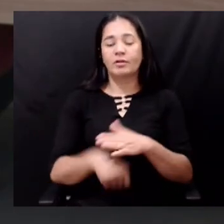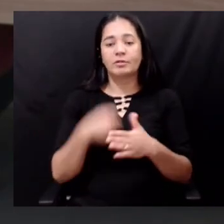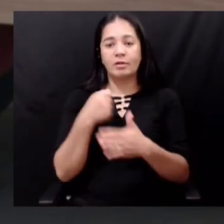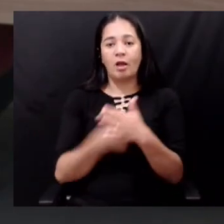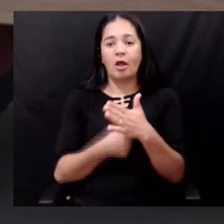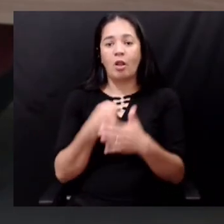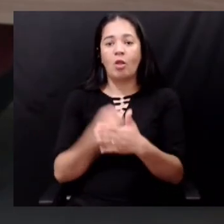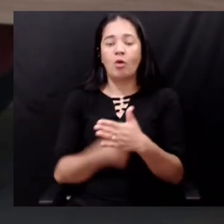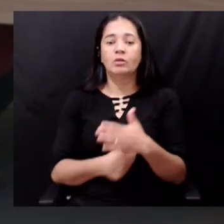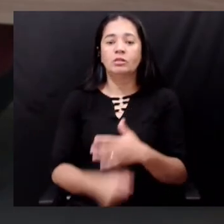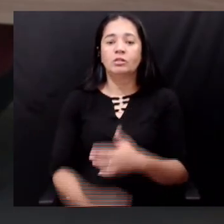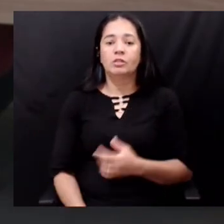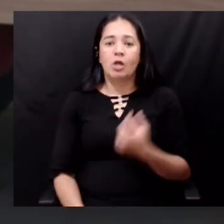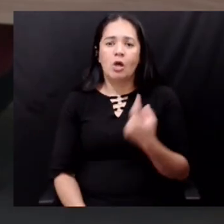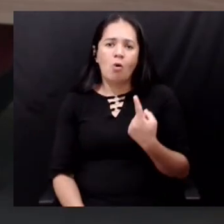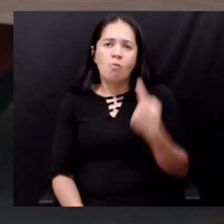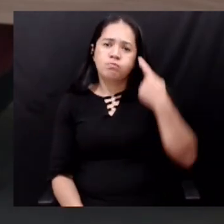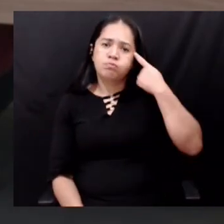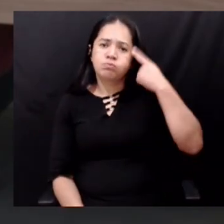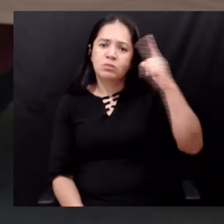ideias de